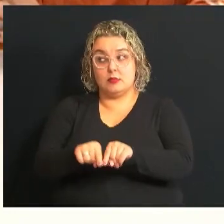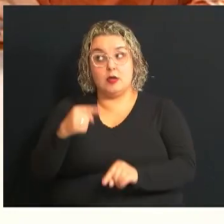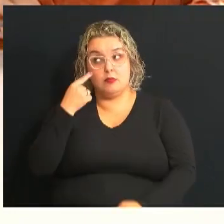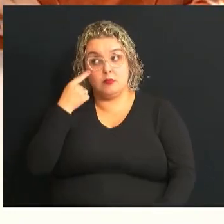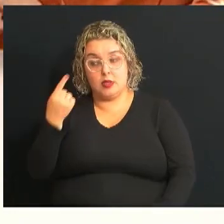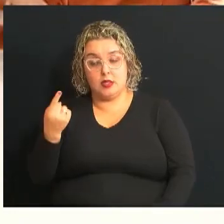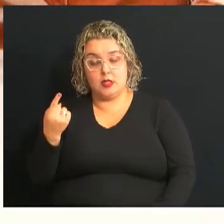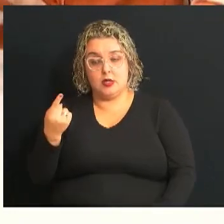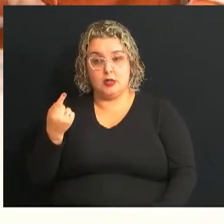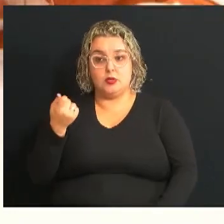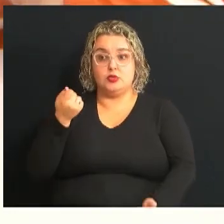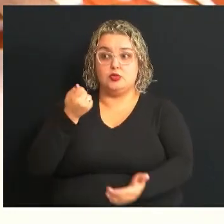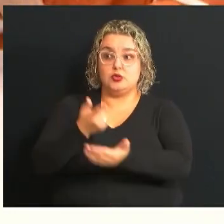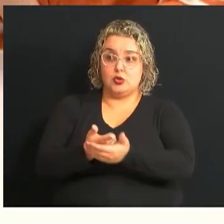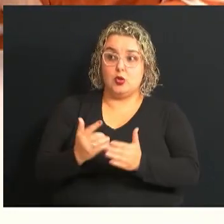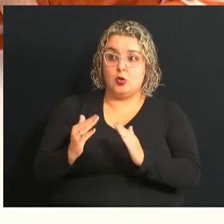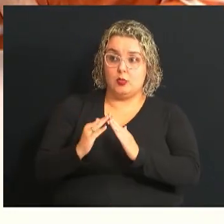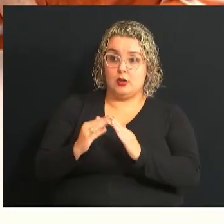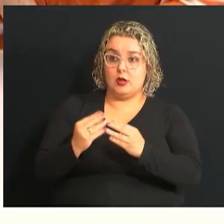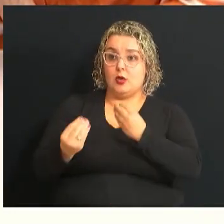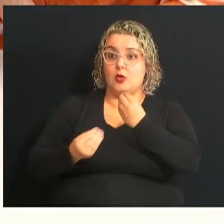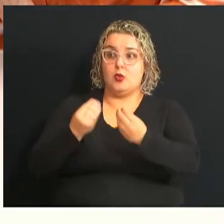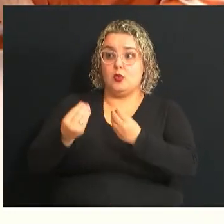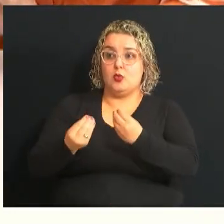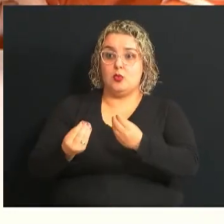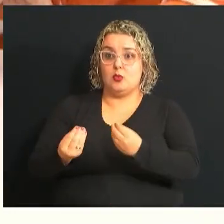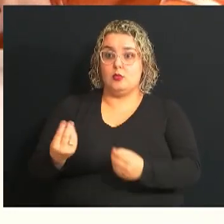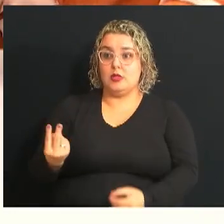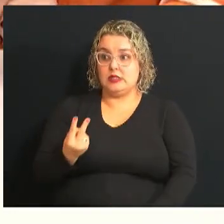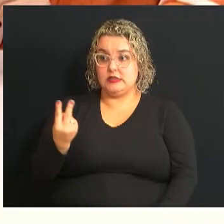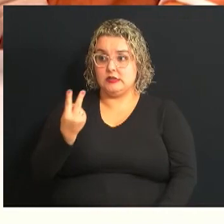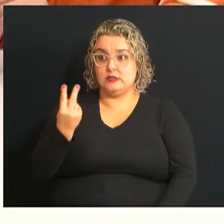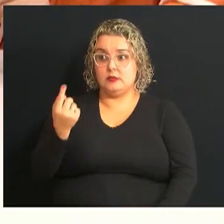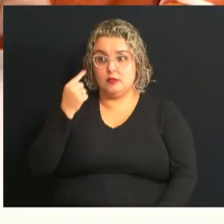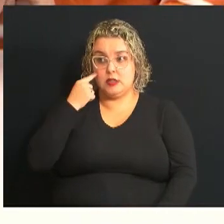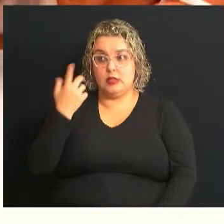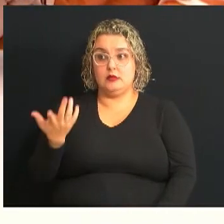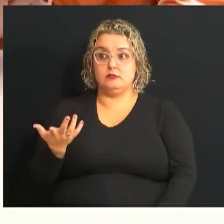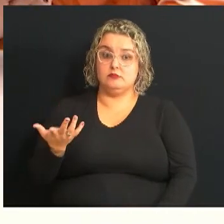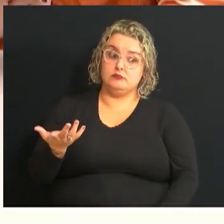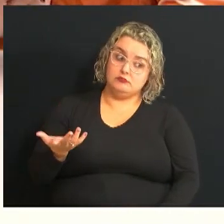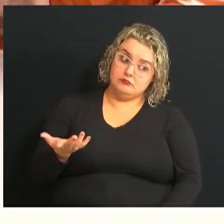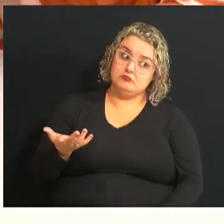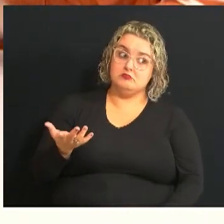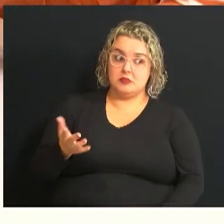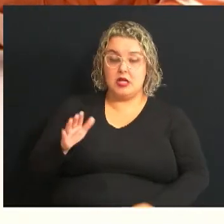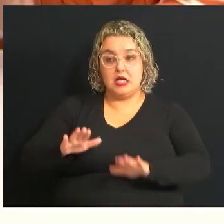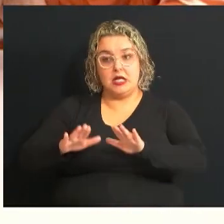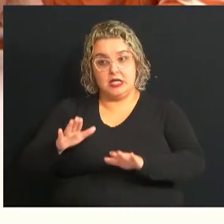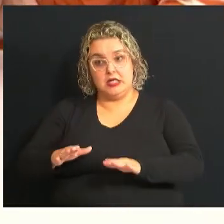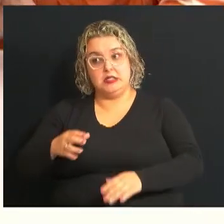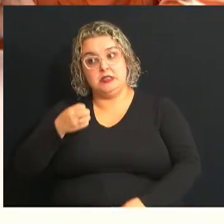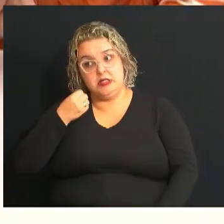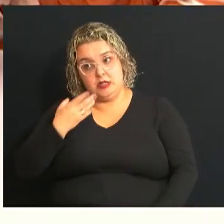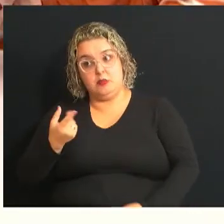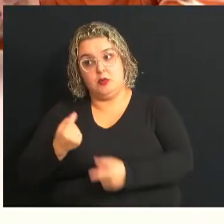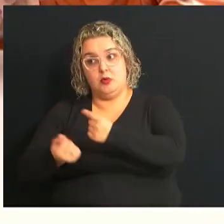de comprar. Como é que eu posso colocar esses valores aí para pensar, talvez está valendo a pena eu